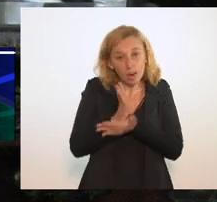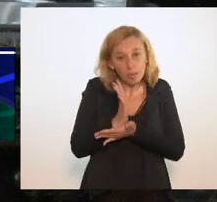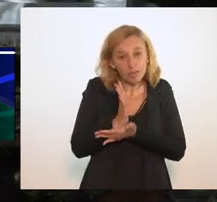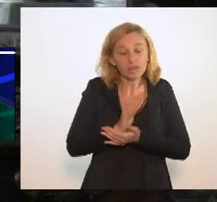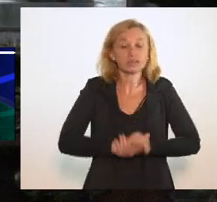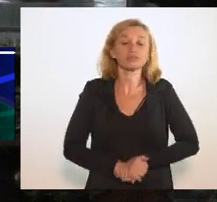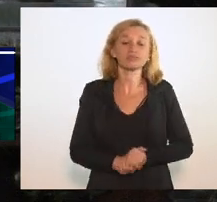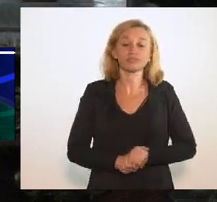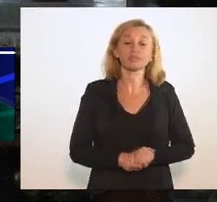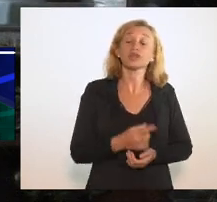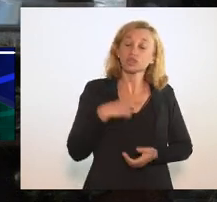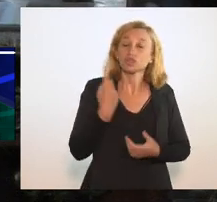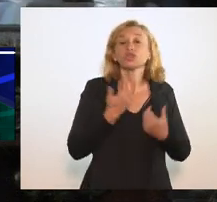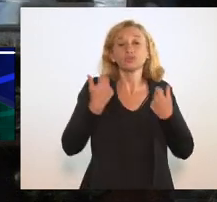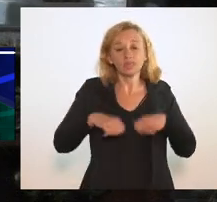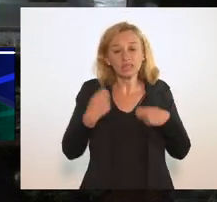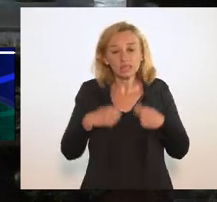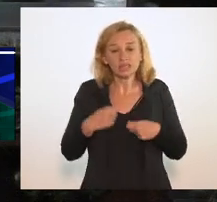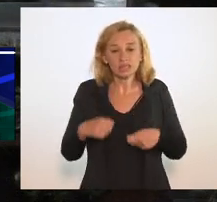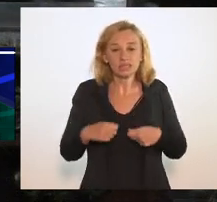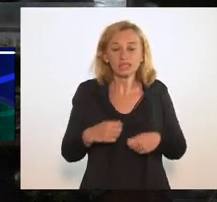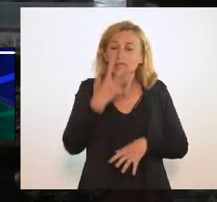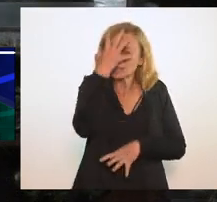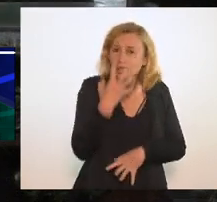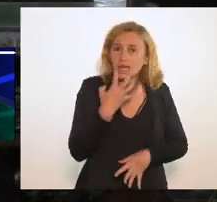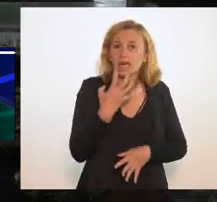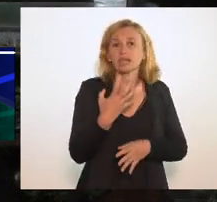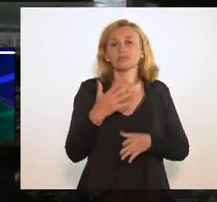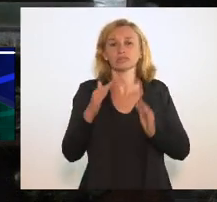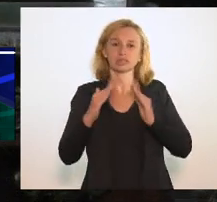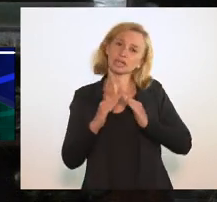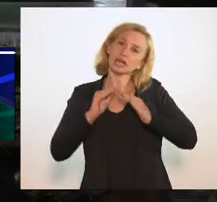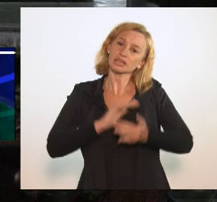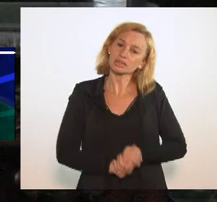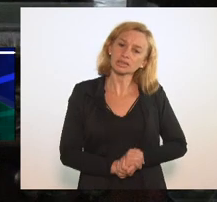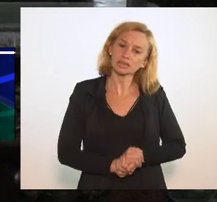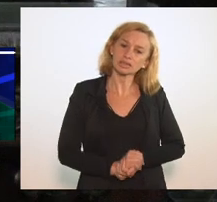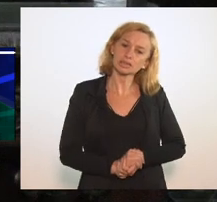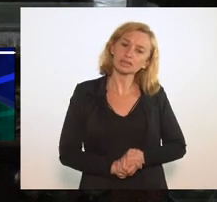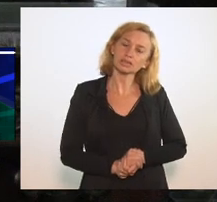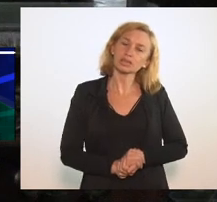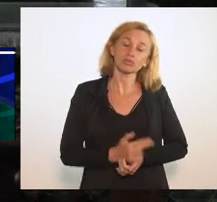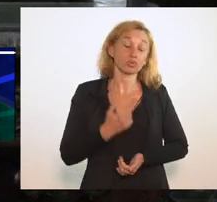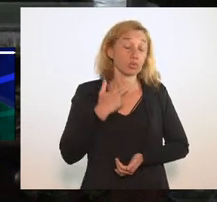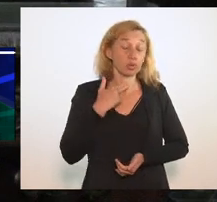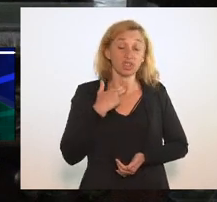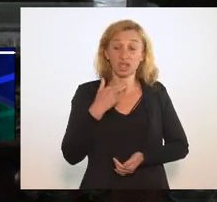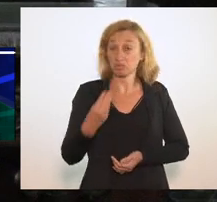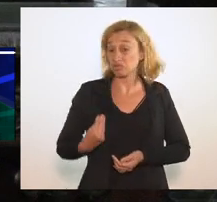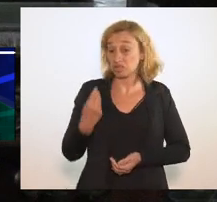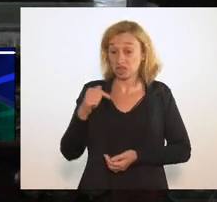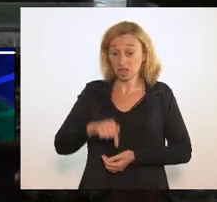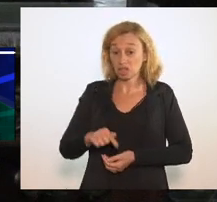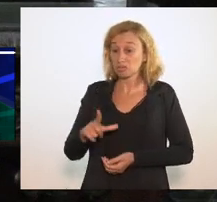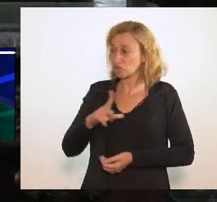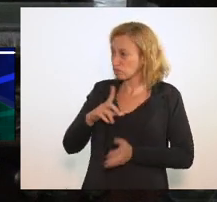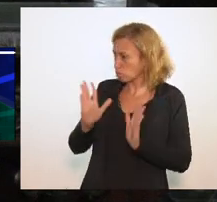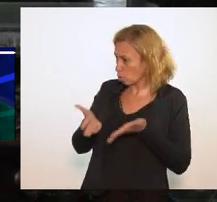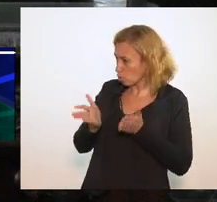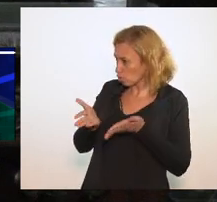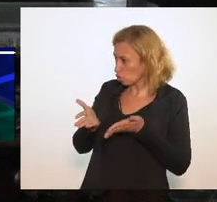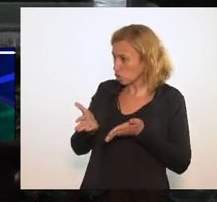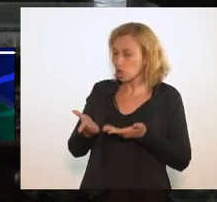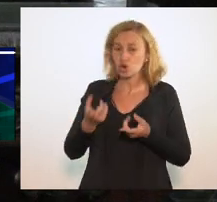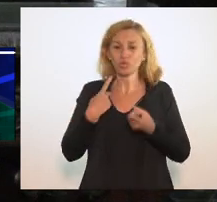aprovadas. Nós precisamos de celeridade dessa casa. Nós não podemos ter aqui, como tivemos hoje,